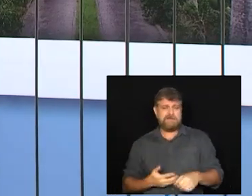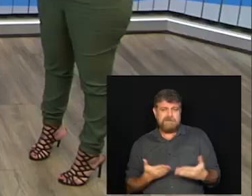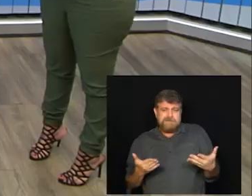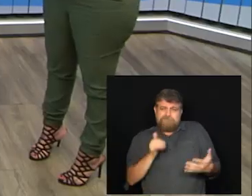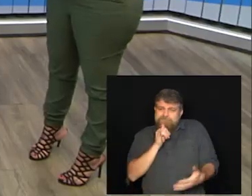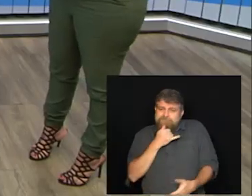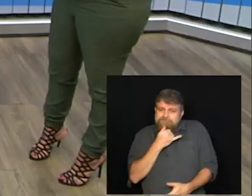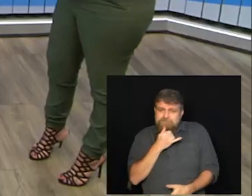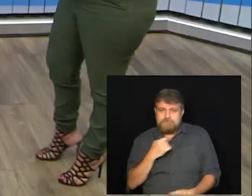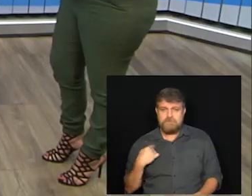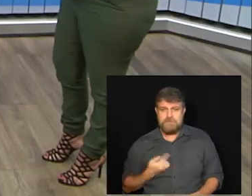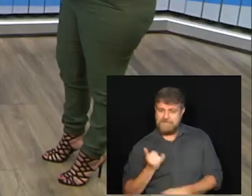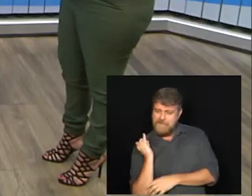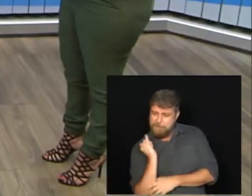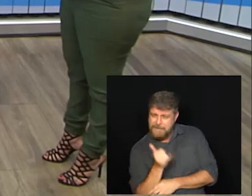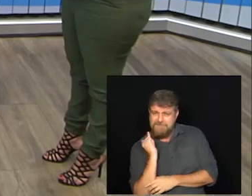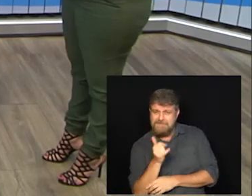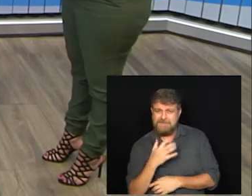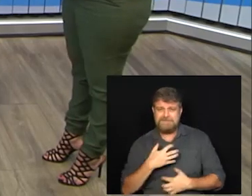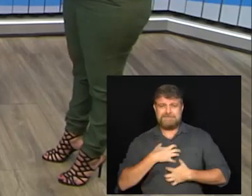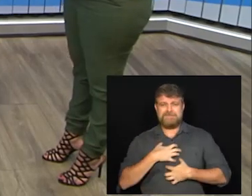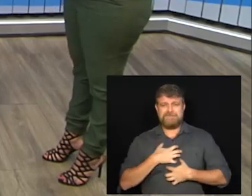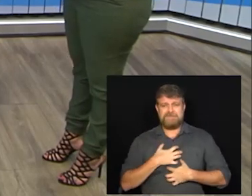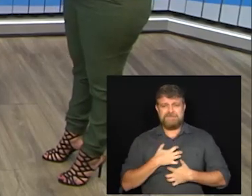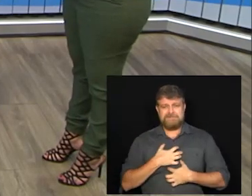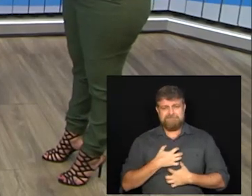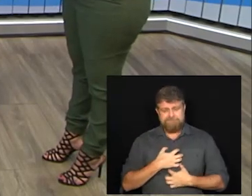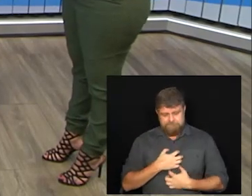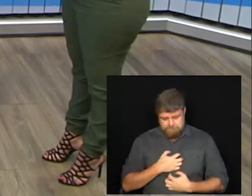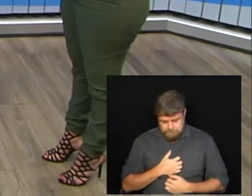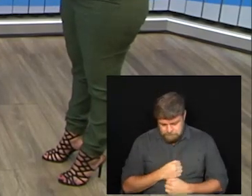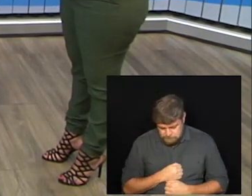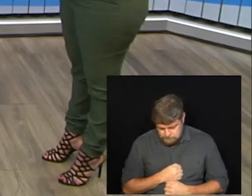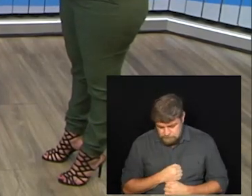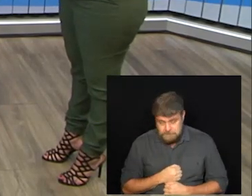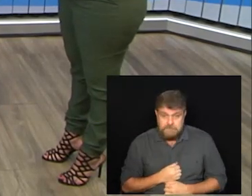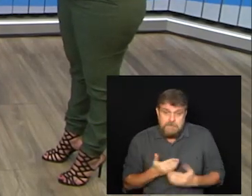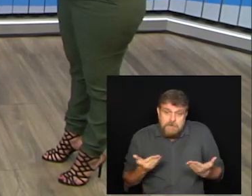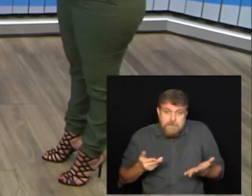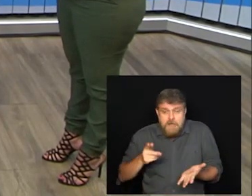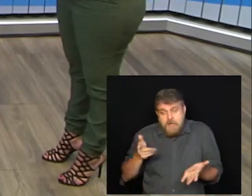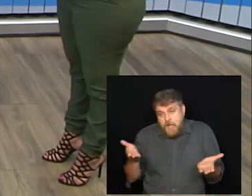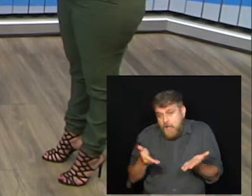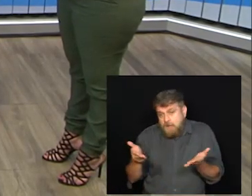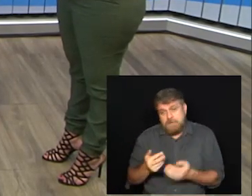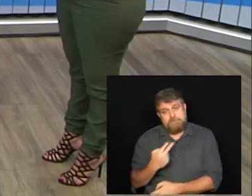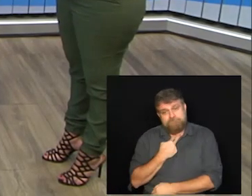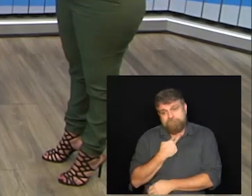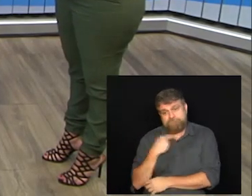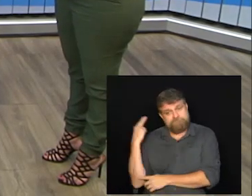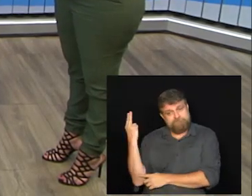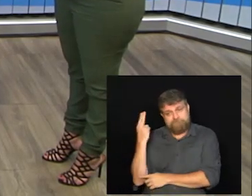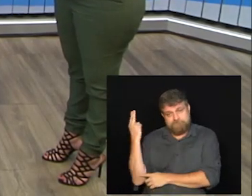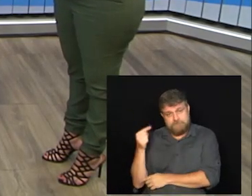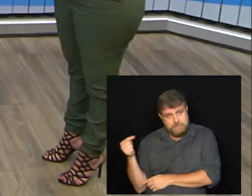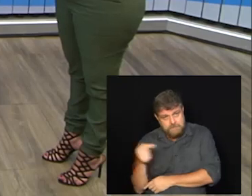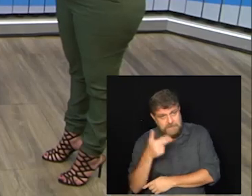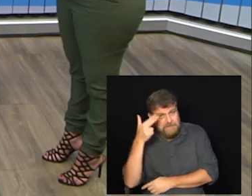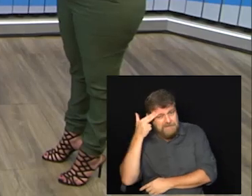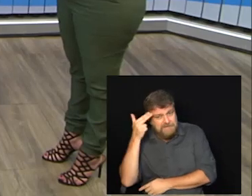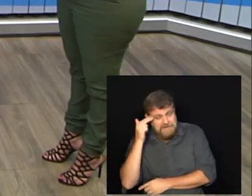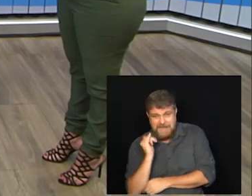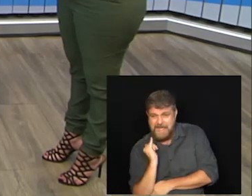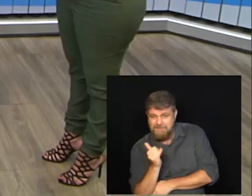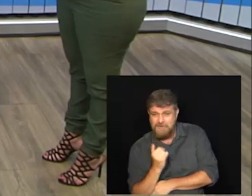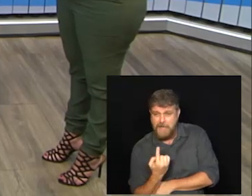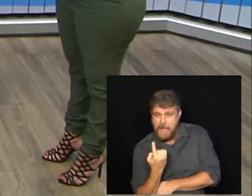que a gente fala com muito pesar, né? Claro. Mas agora não tem jeito. Olha, você falou de mais